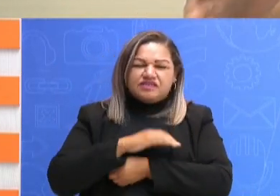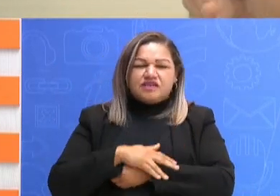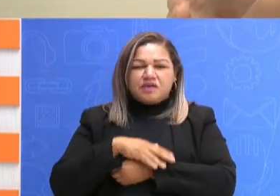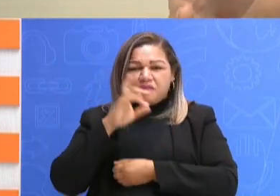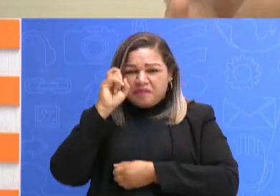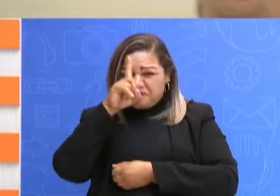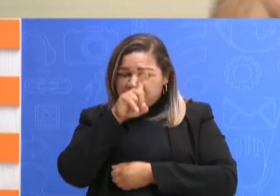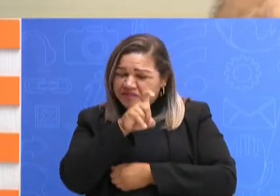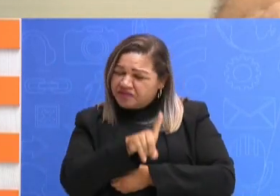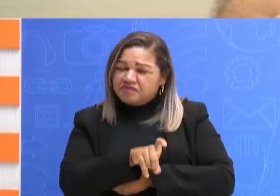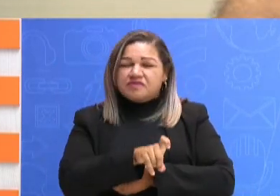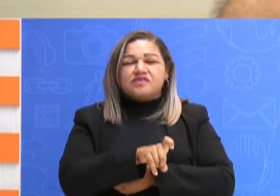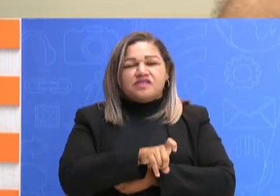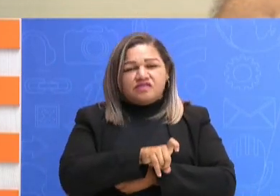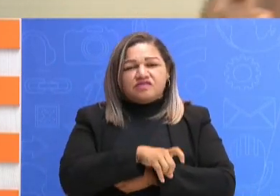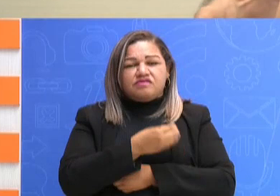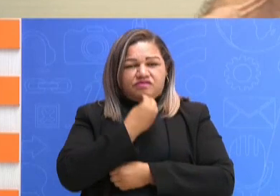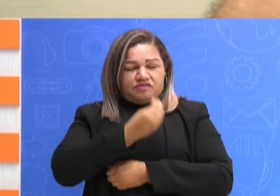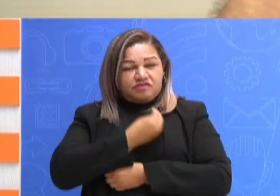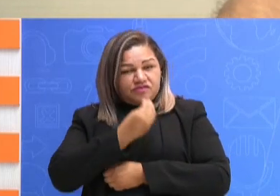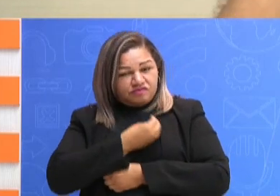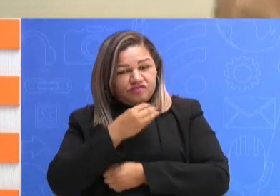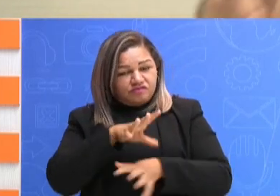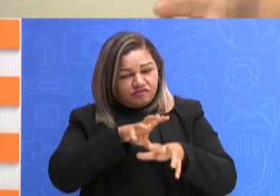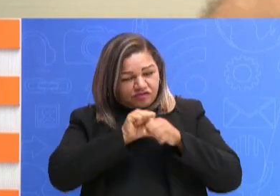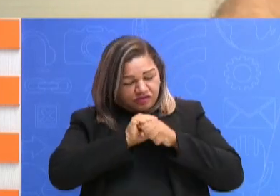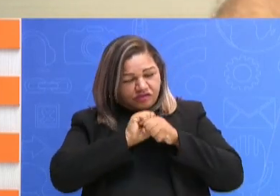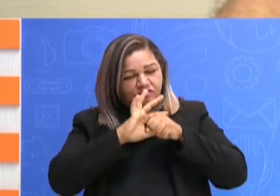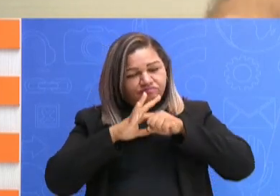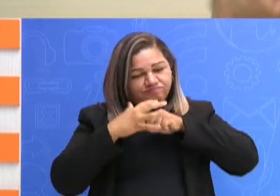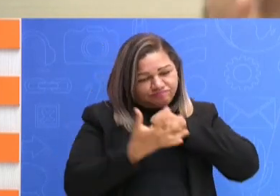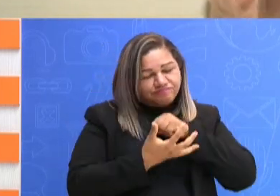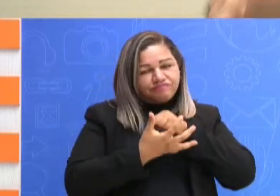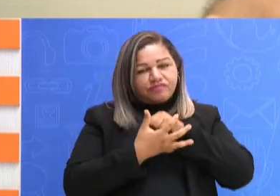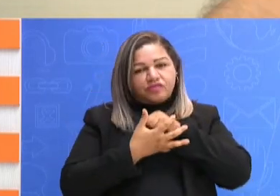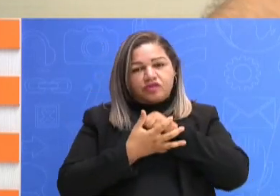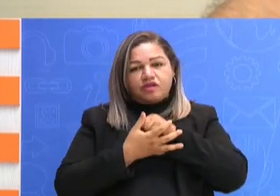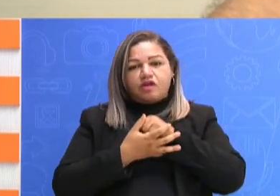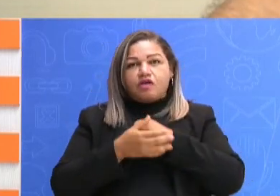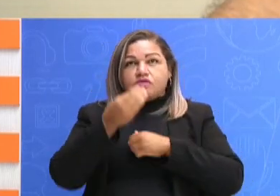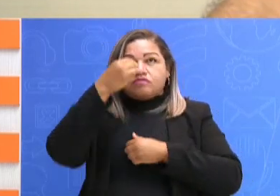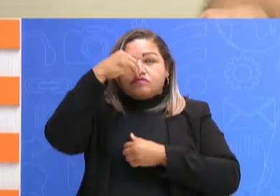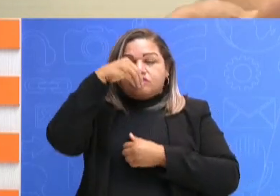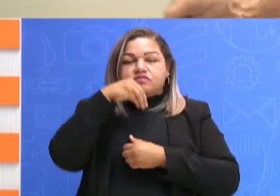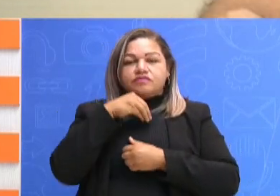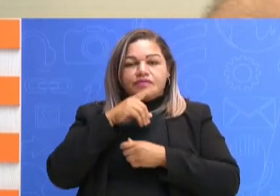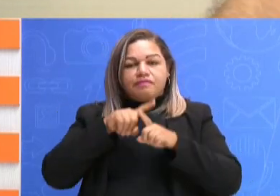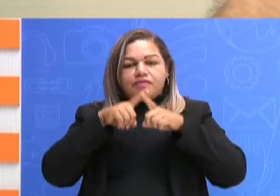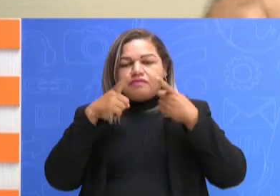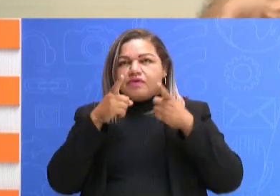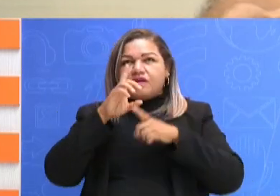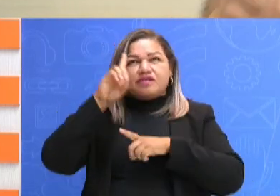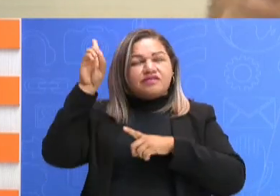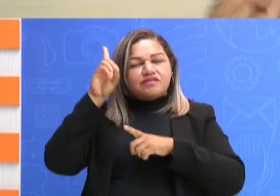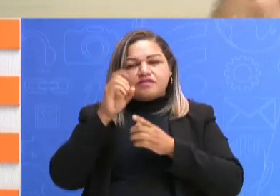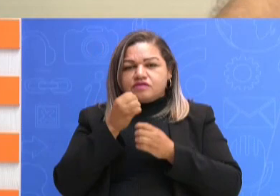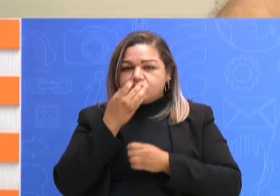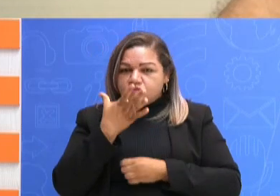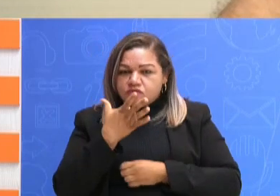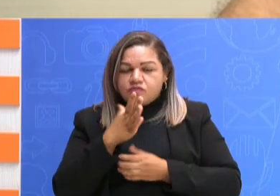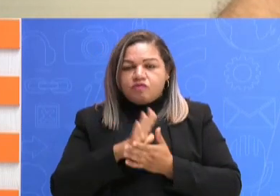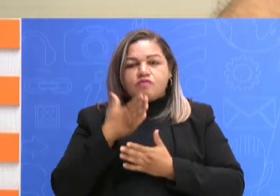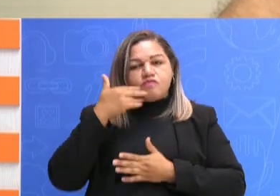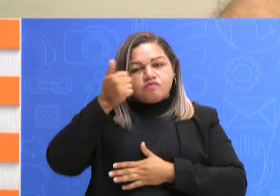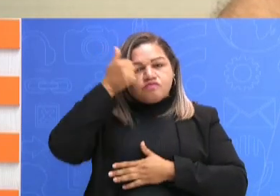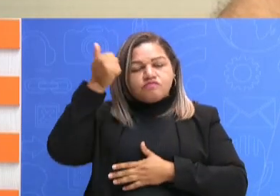pandemia. Ele tentava um momento que ele foi, ele pegou um vírus, foi entubado, mas graças a Deus se recuperou. Nossas orações foram suficientes para que ele